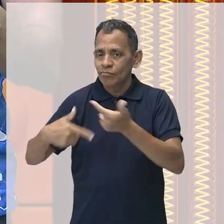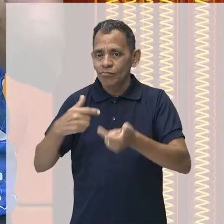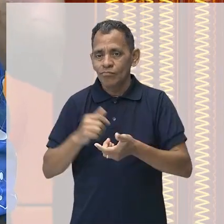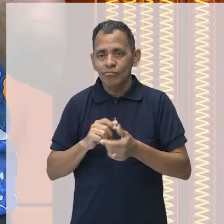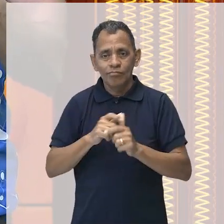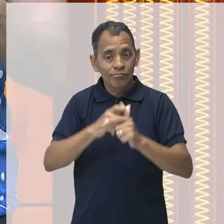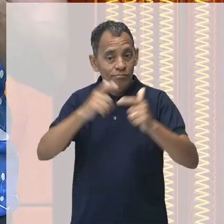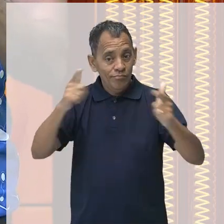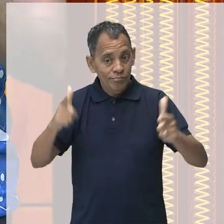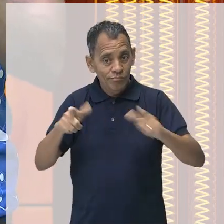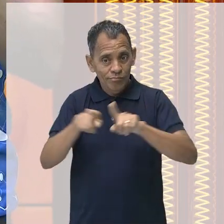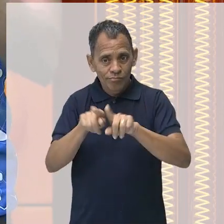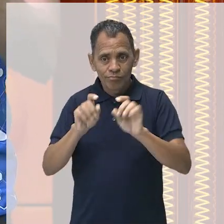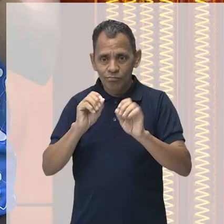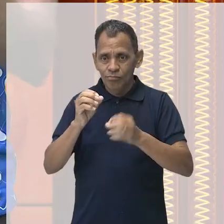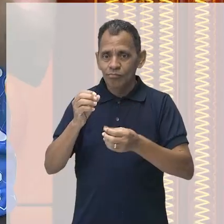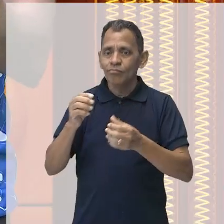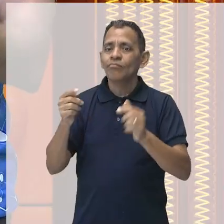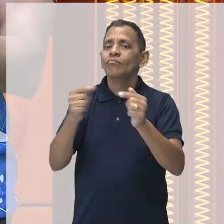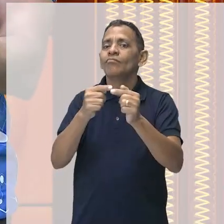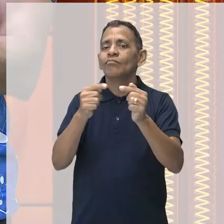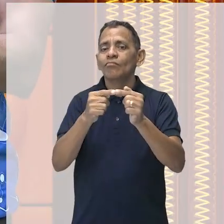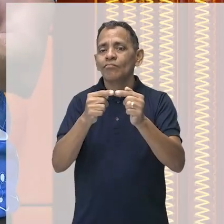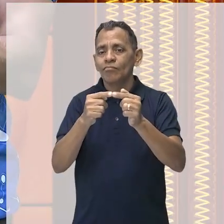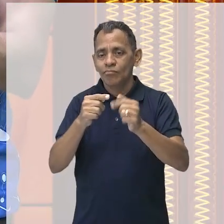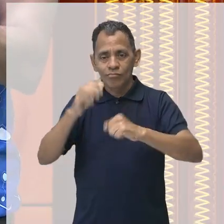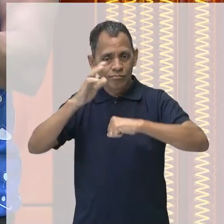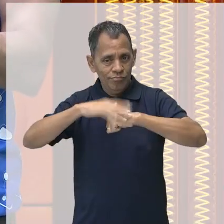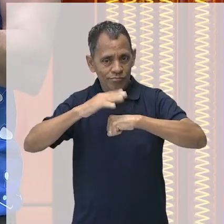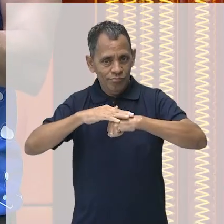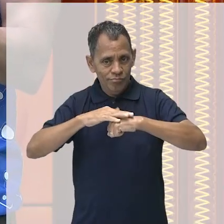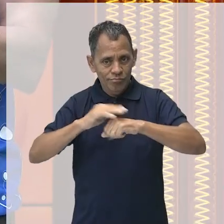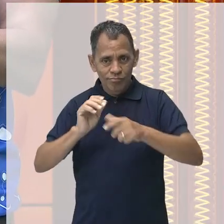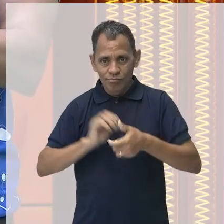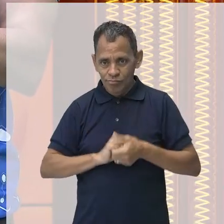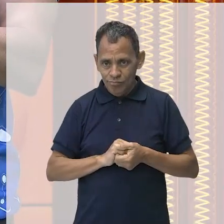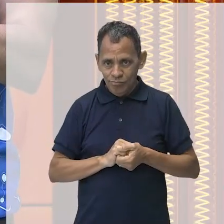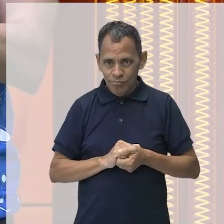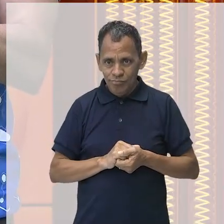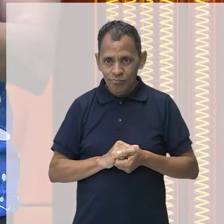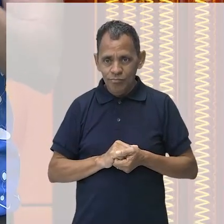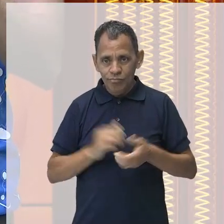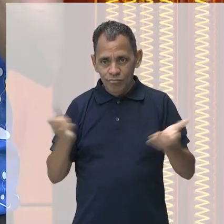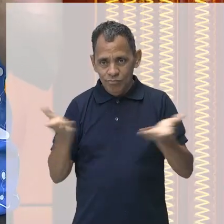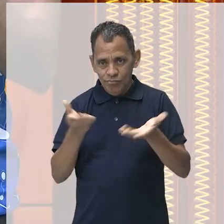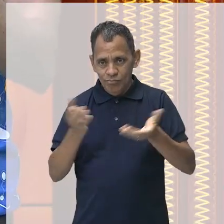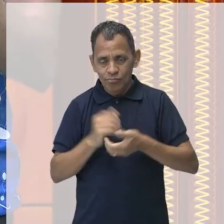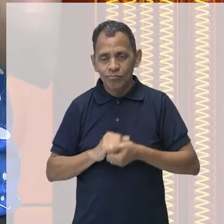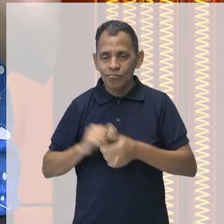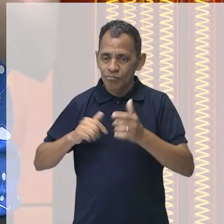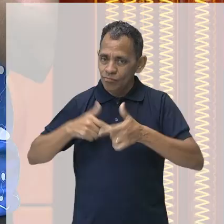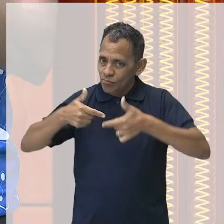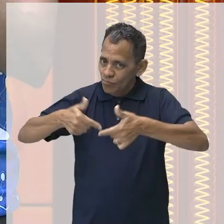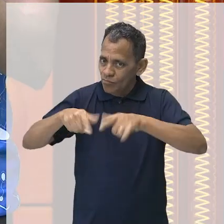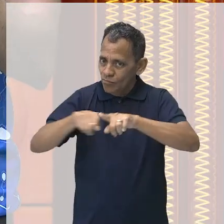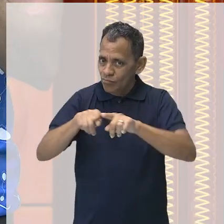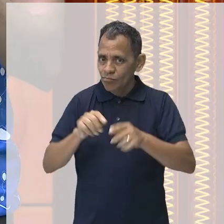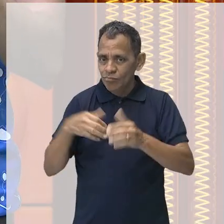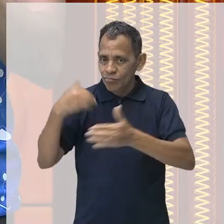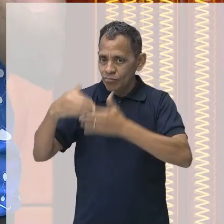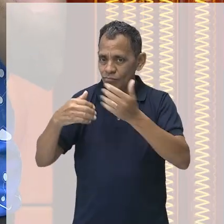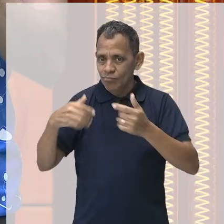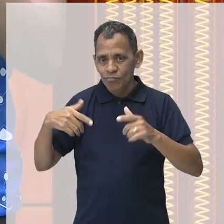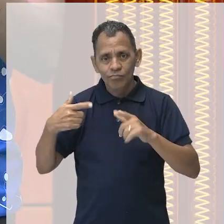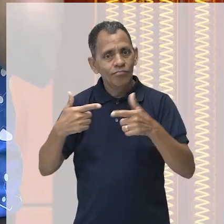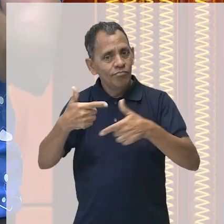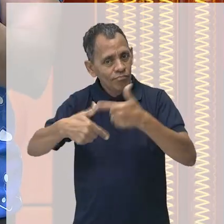fica mais mecanizada, ela fica mais automatizada, certo? Bem, atualmente atividades desenvolvidas ali pelos trabalhadores